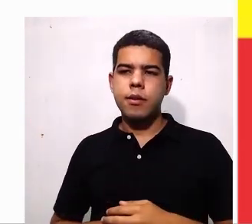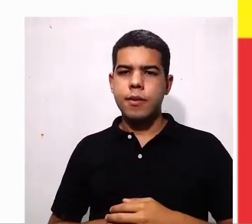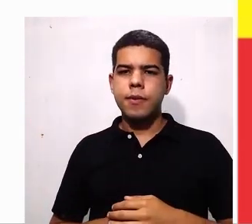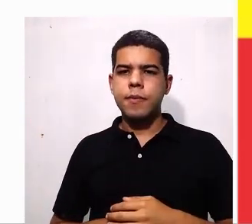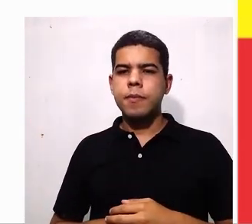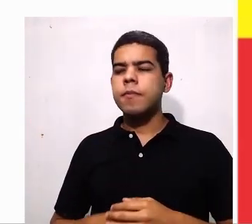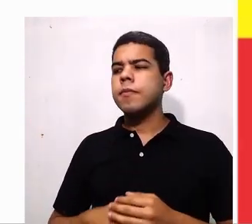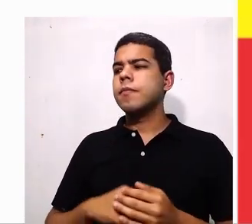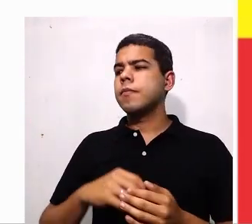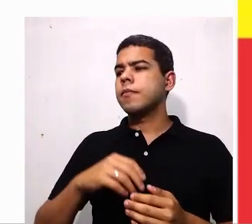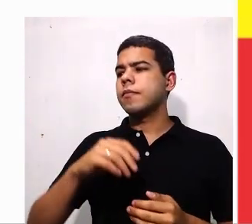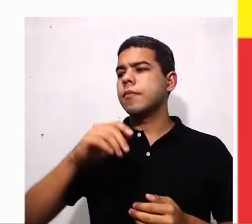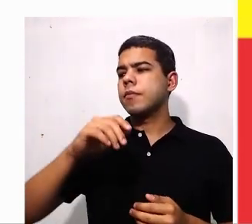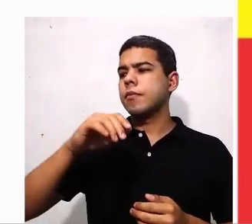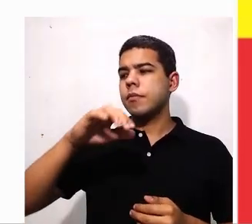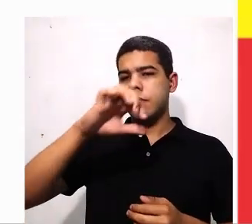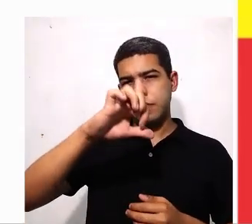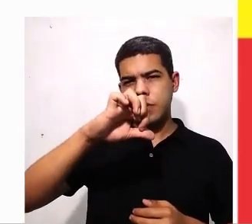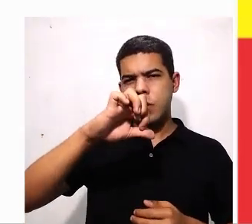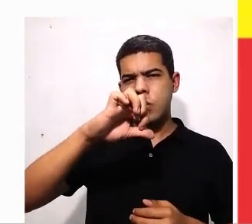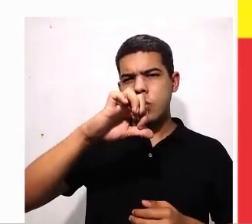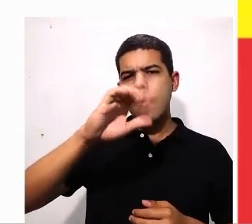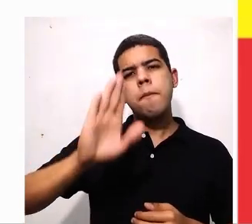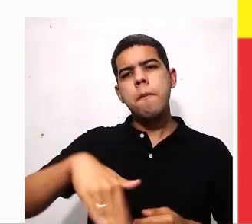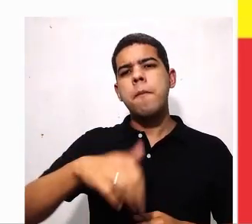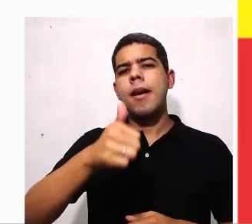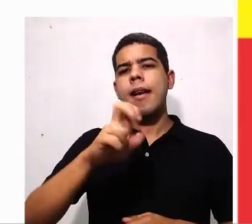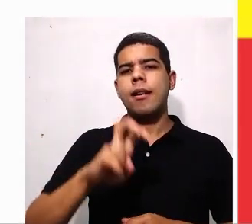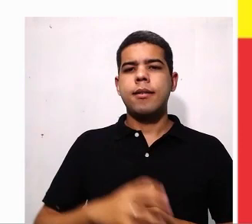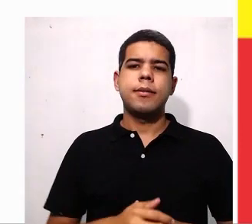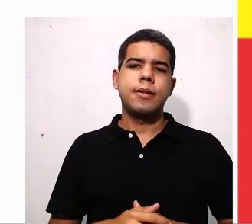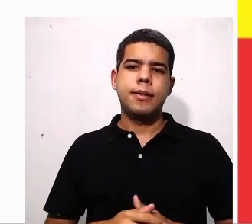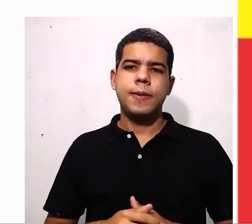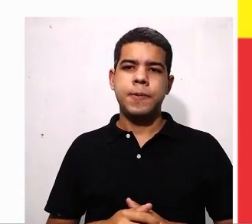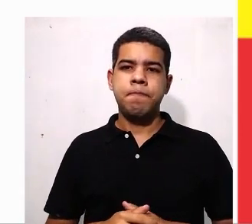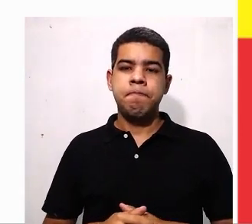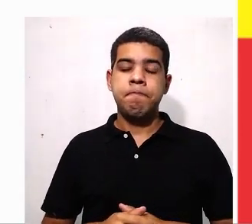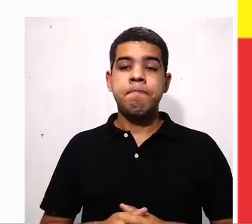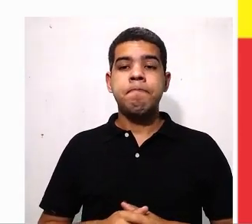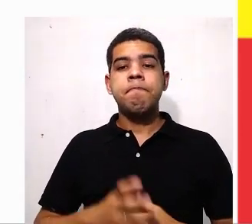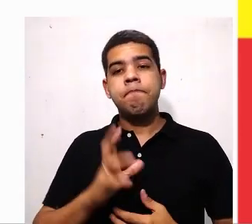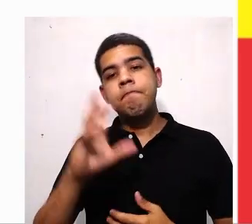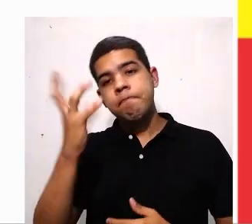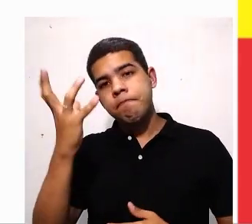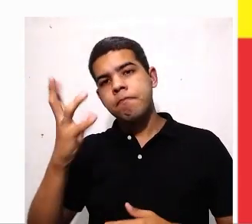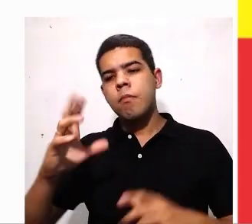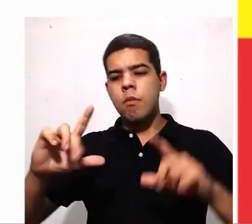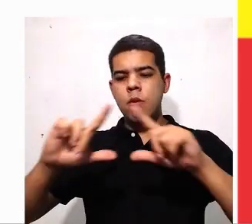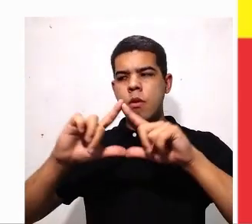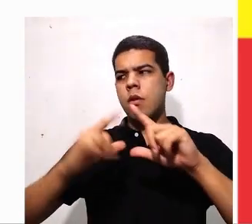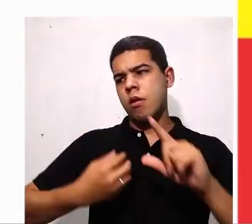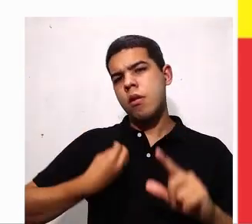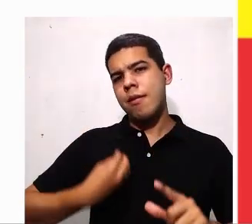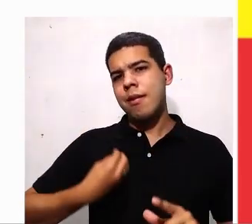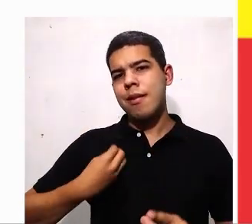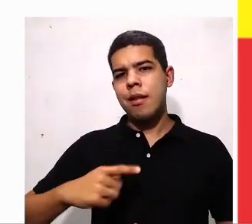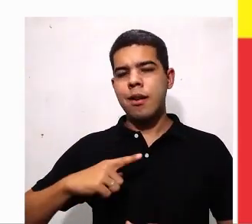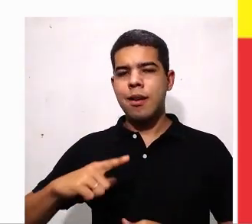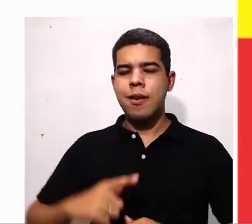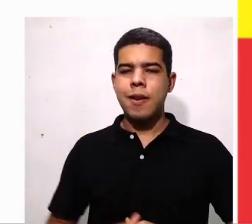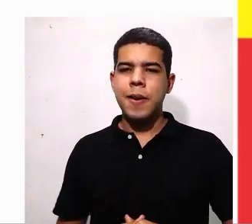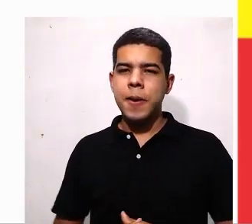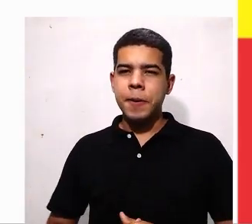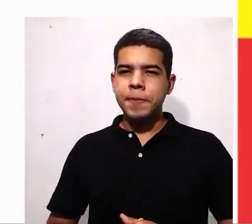existe. Beleza? Então, veja aí a construção. Vou pegar uma régua, né? E vou tirar as medidas, ó. Tirei